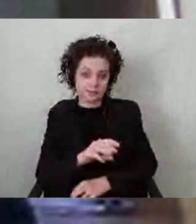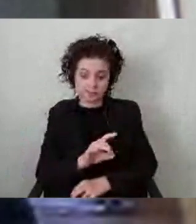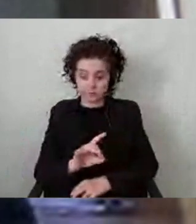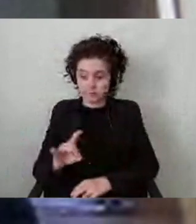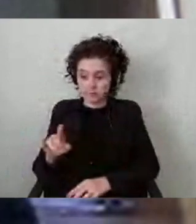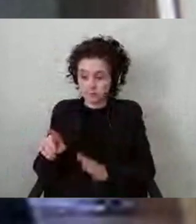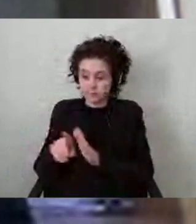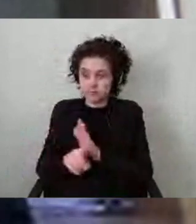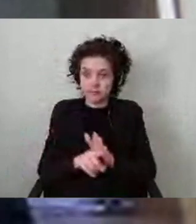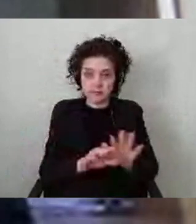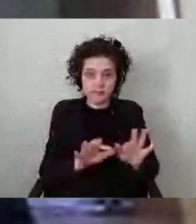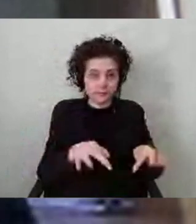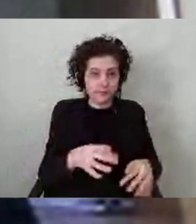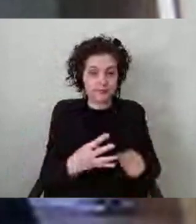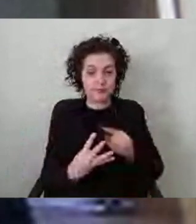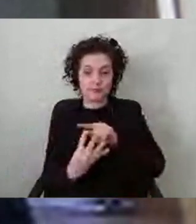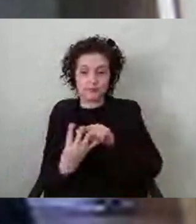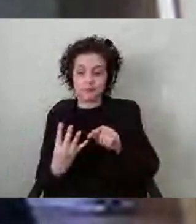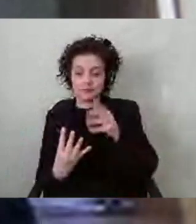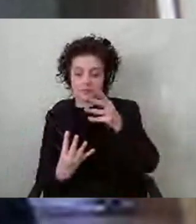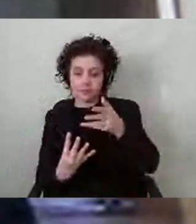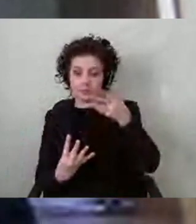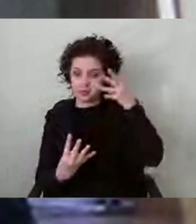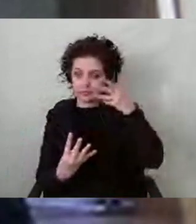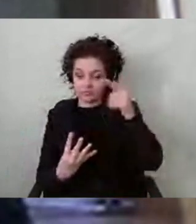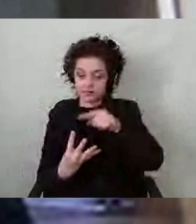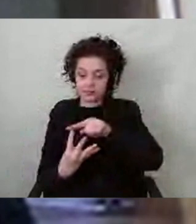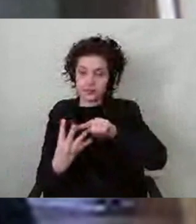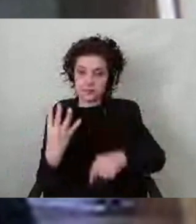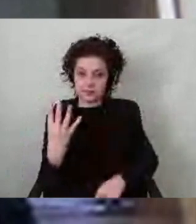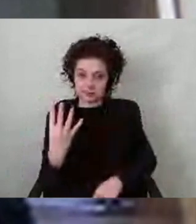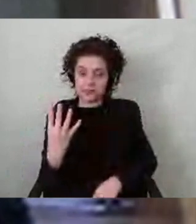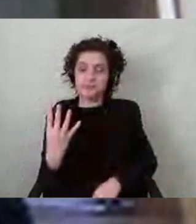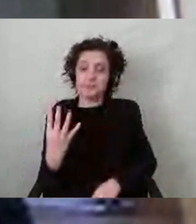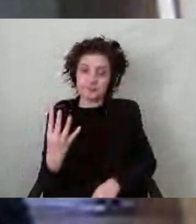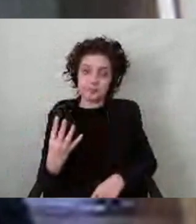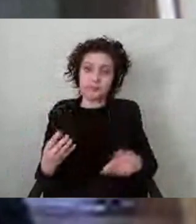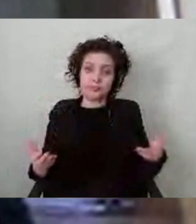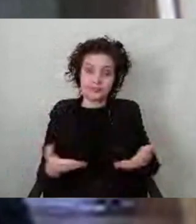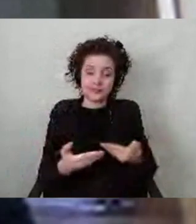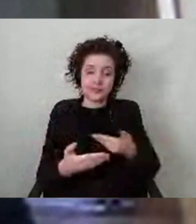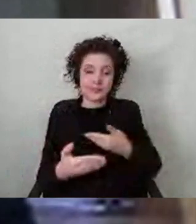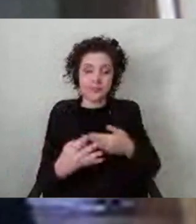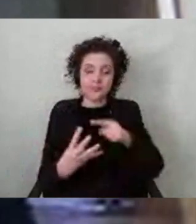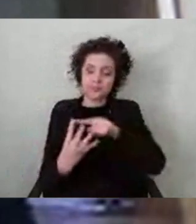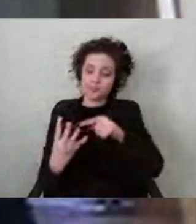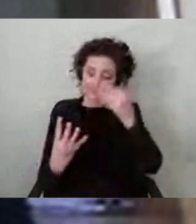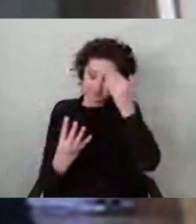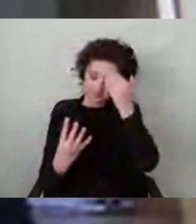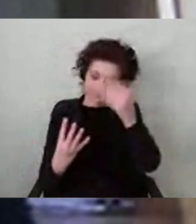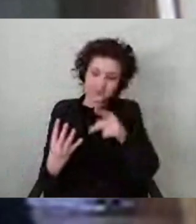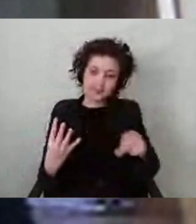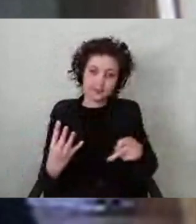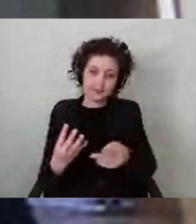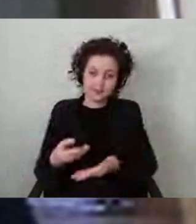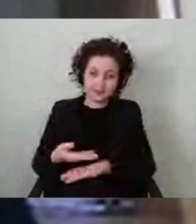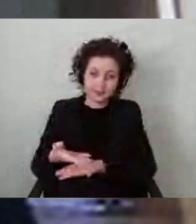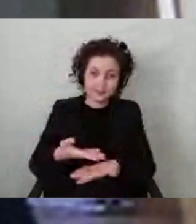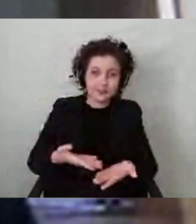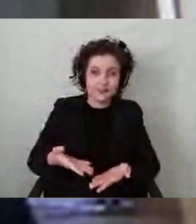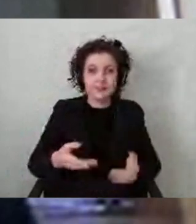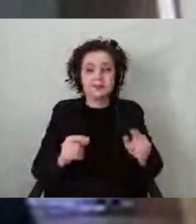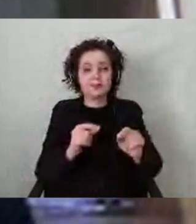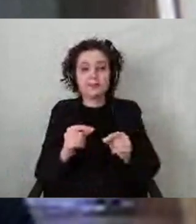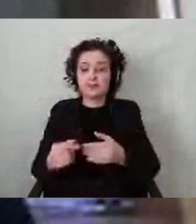Serão 4 palestrantes. Desde já, agradeço os 4 professores que irão compartilhar conosco o andamento das